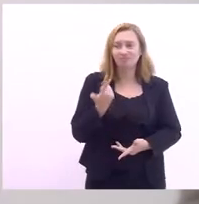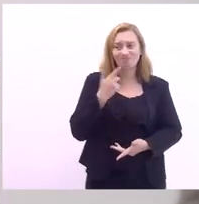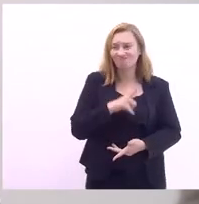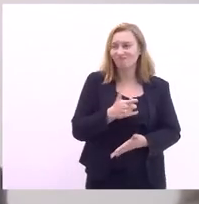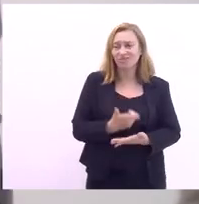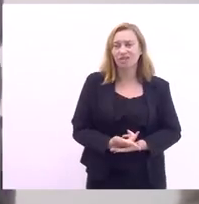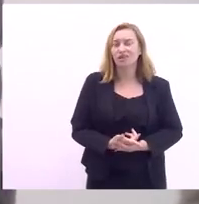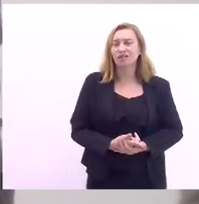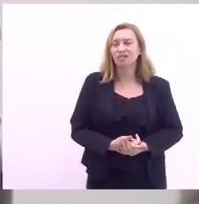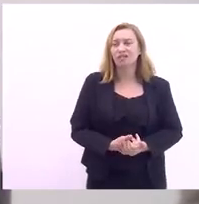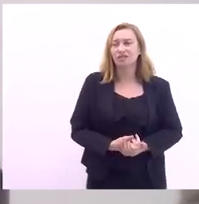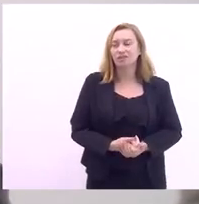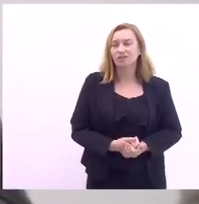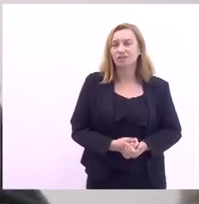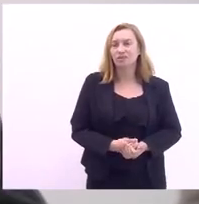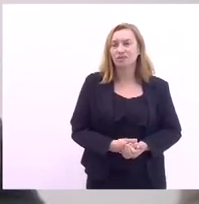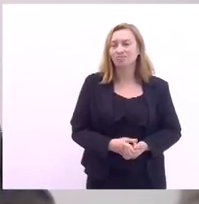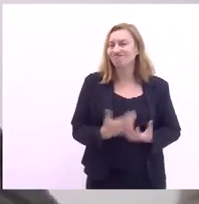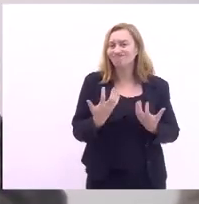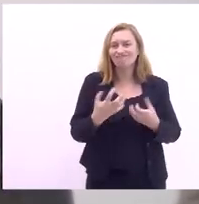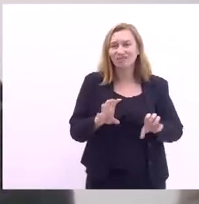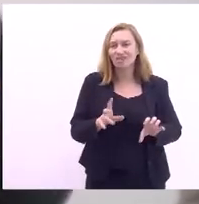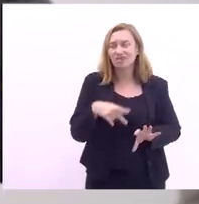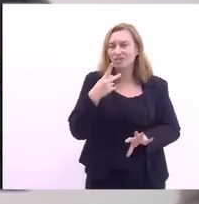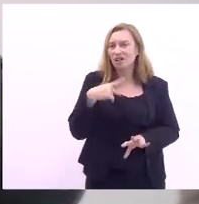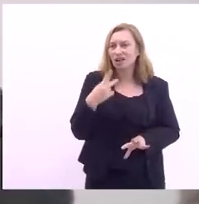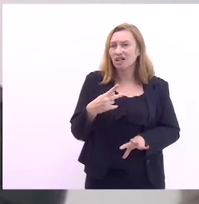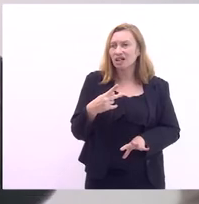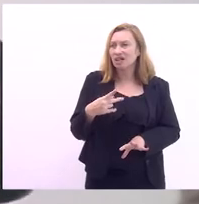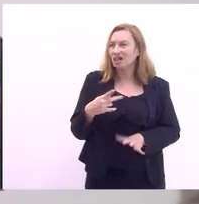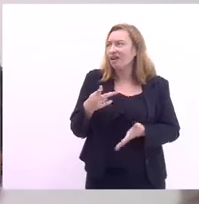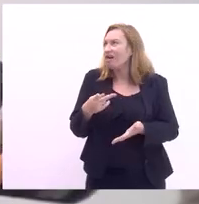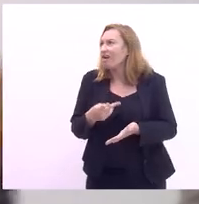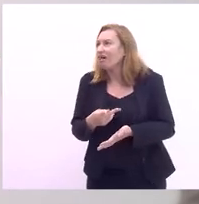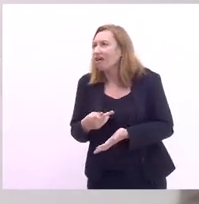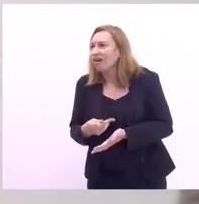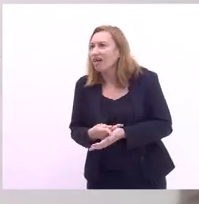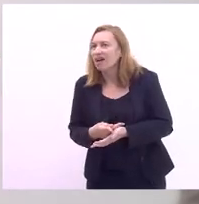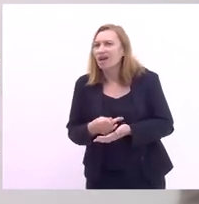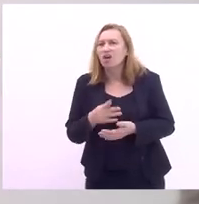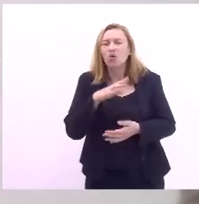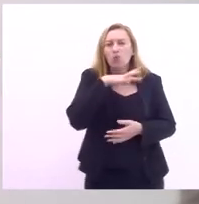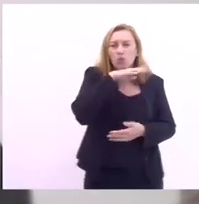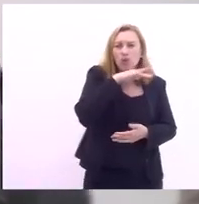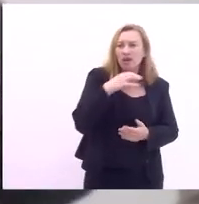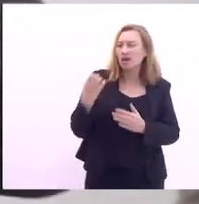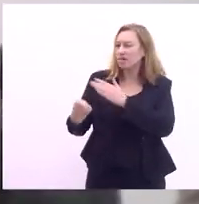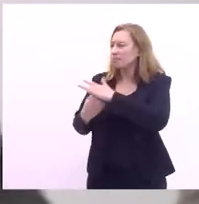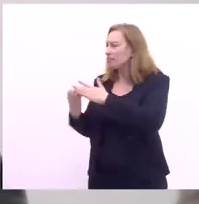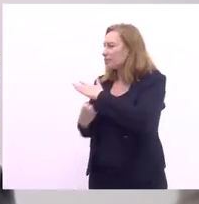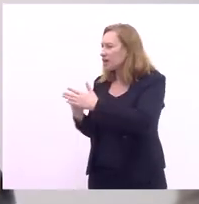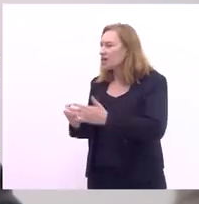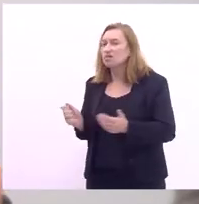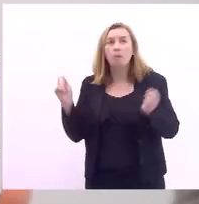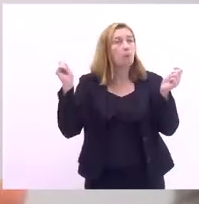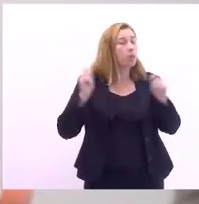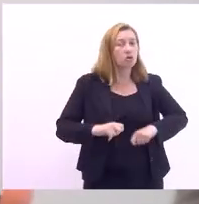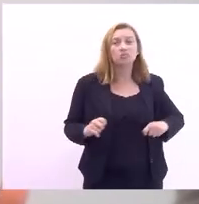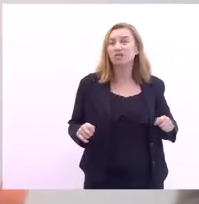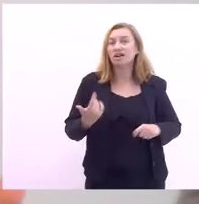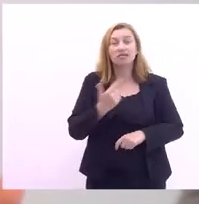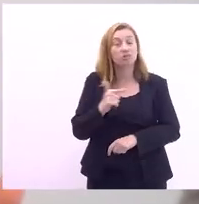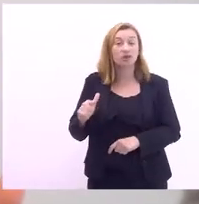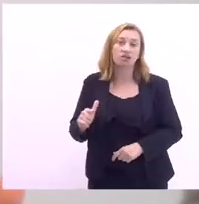não quero dizer que seja má fé da empresa. Não há possibilidades,